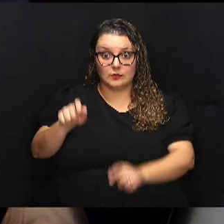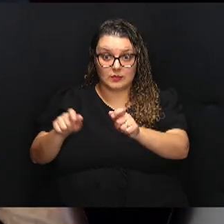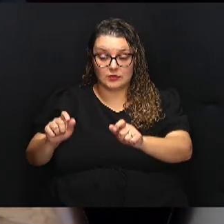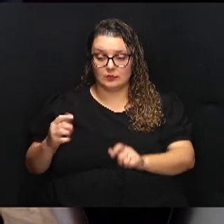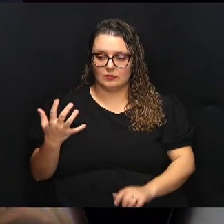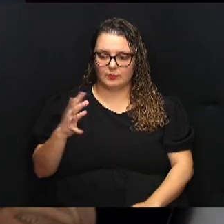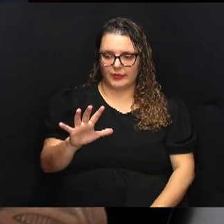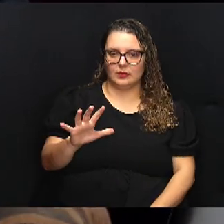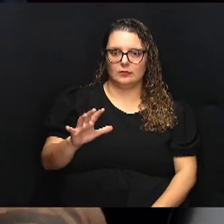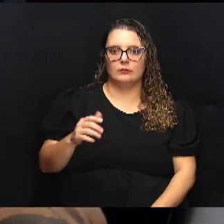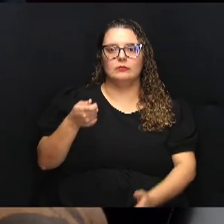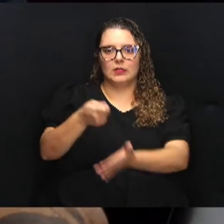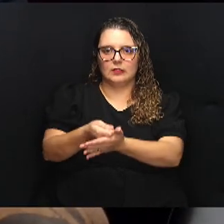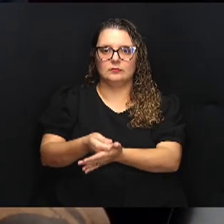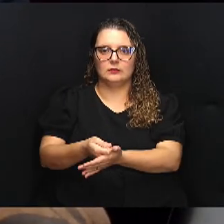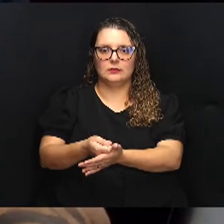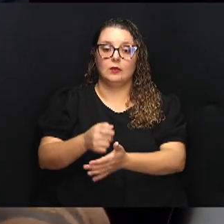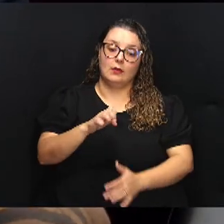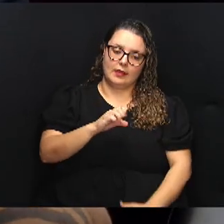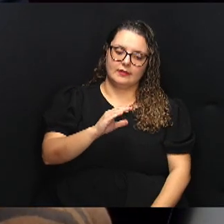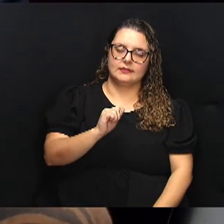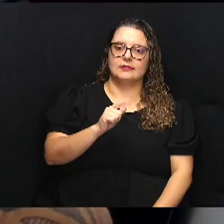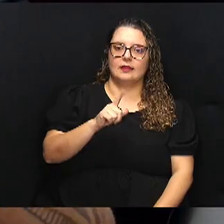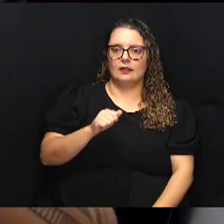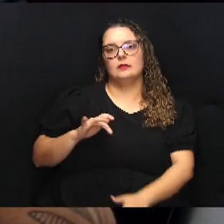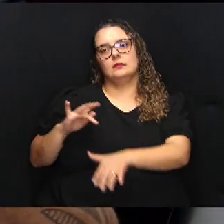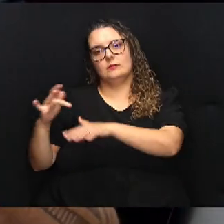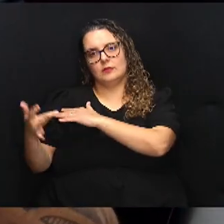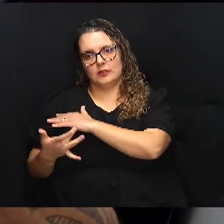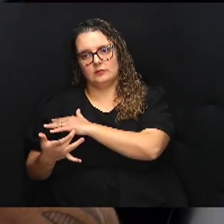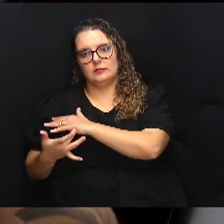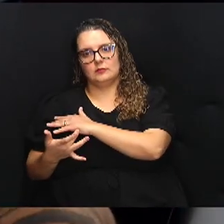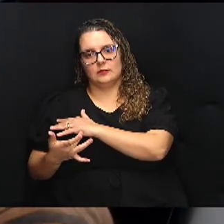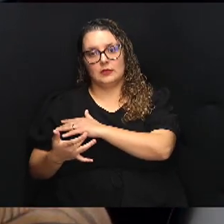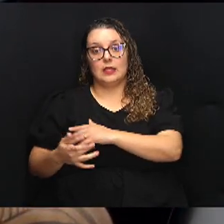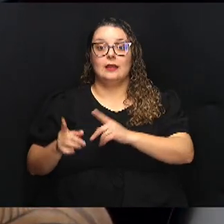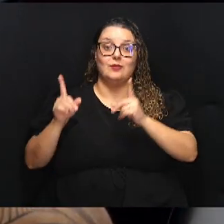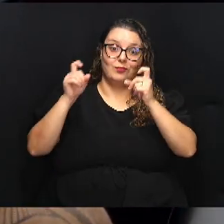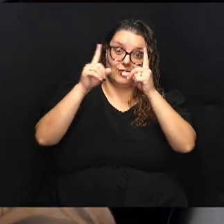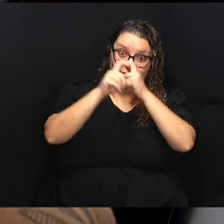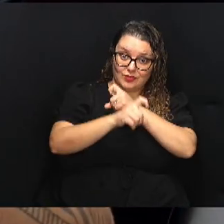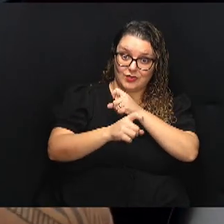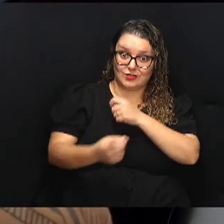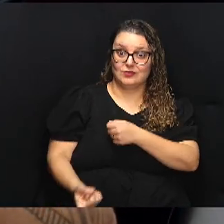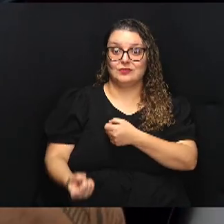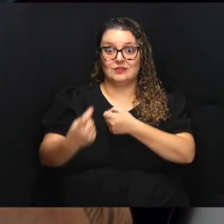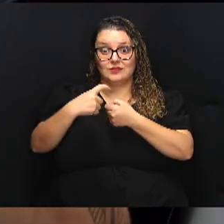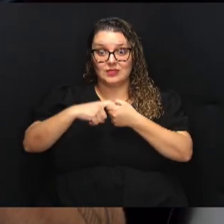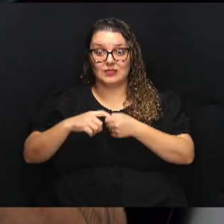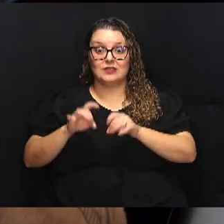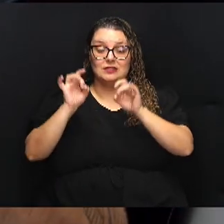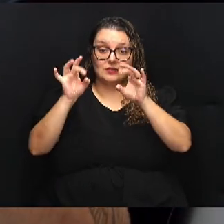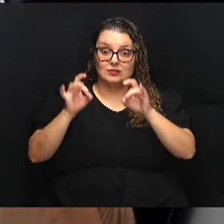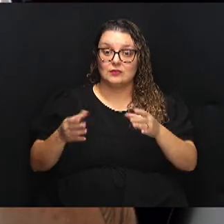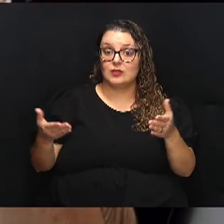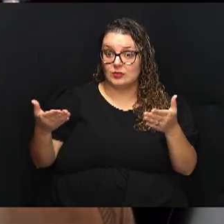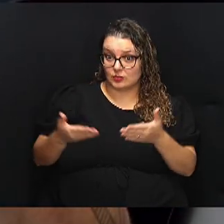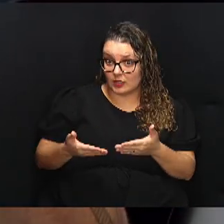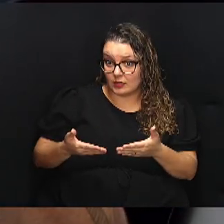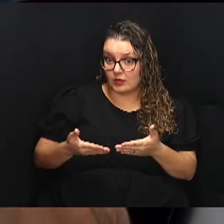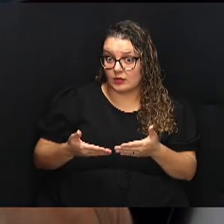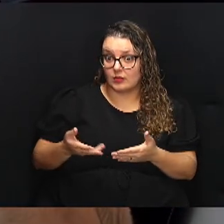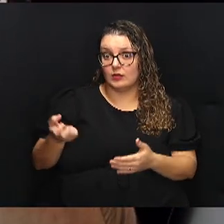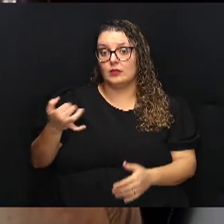Então a escala ela está na mídia, embora é muito mais difícil de você ter retorno, especialmente agora. Quanto